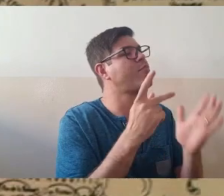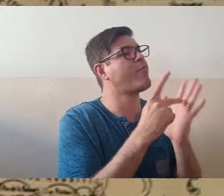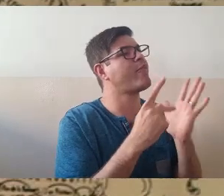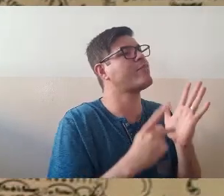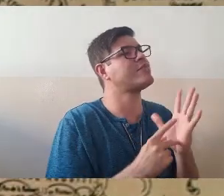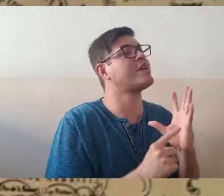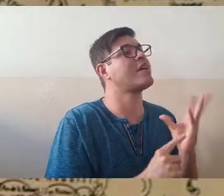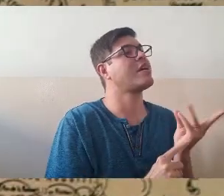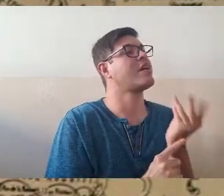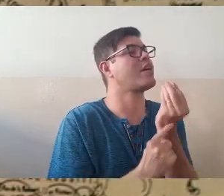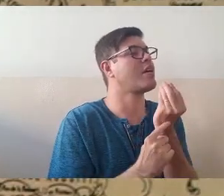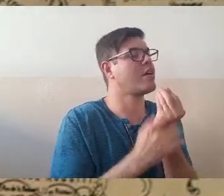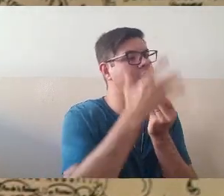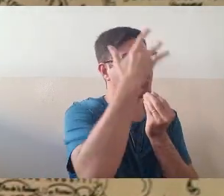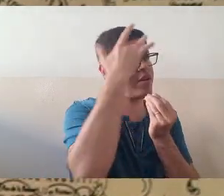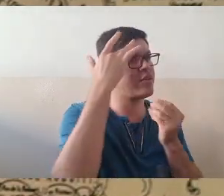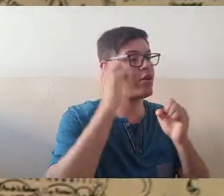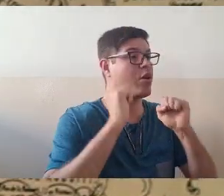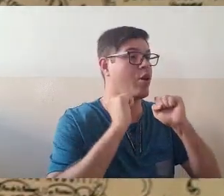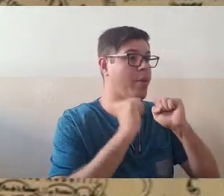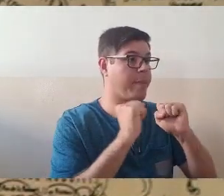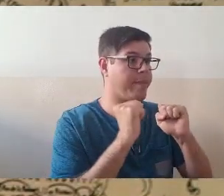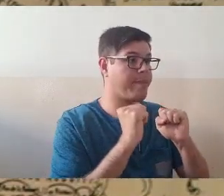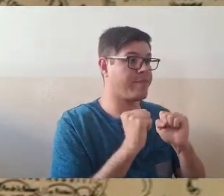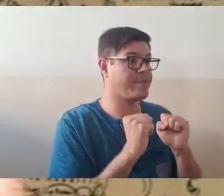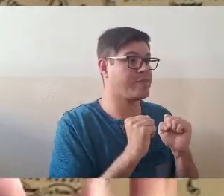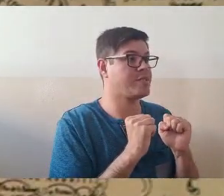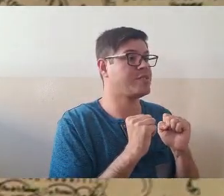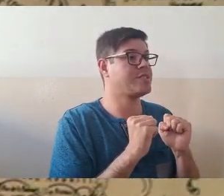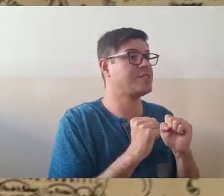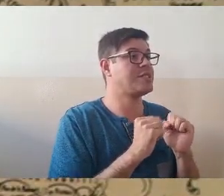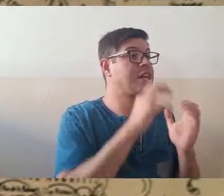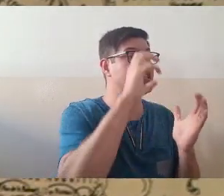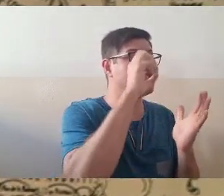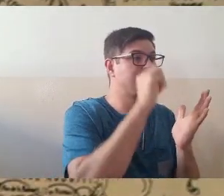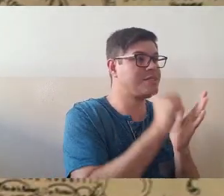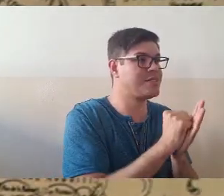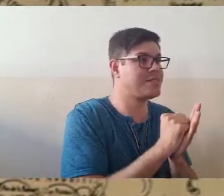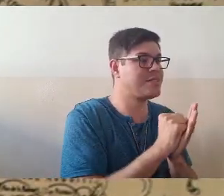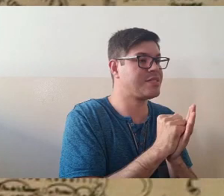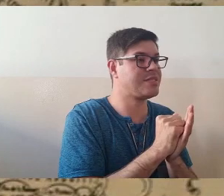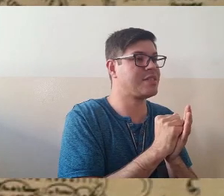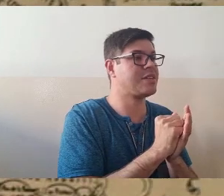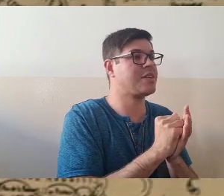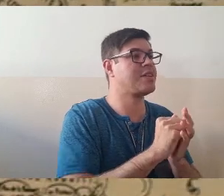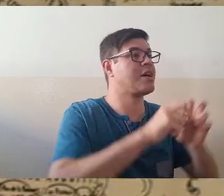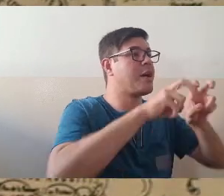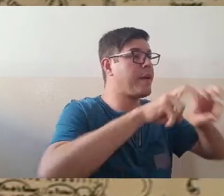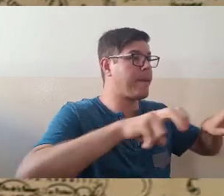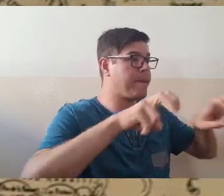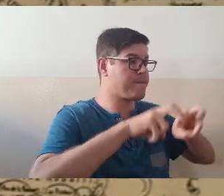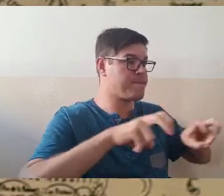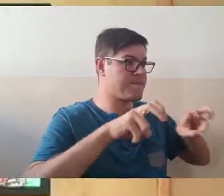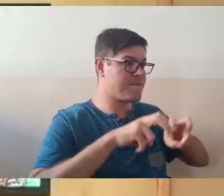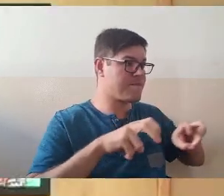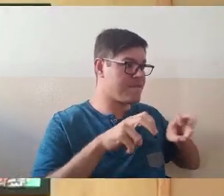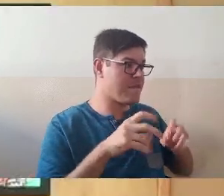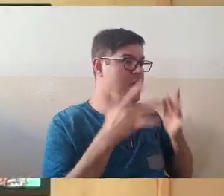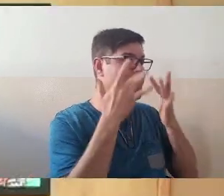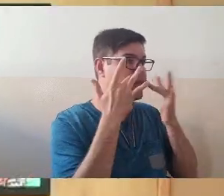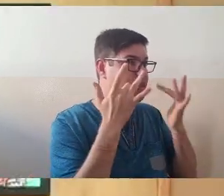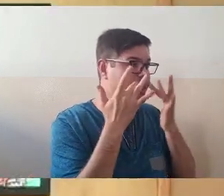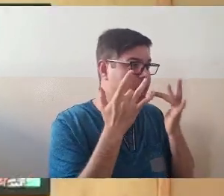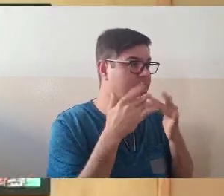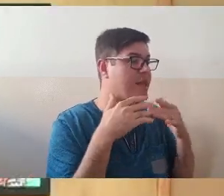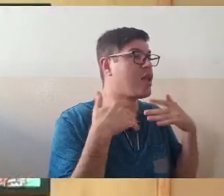o artista pode credenciar um espetáculo, registrar um espetáculo para fazer, e uma oficina. Se nós tivermos